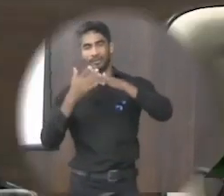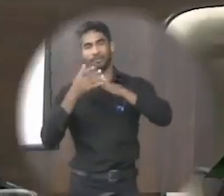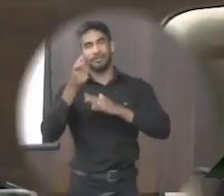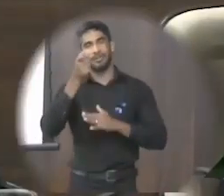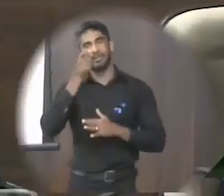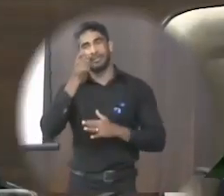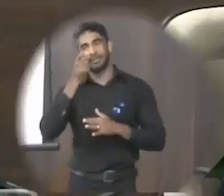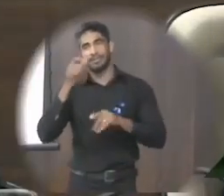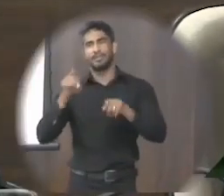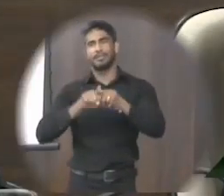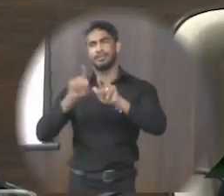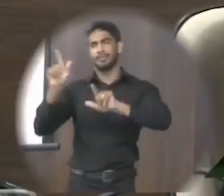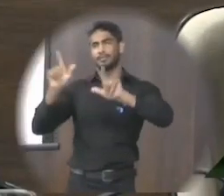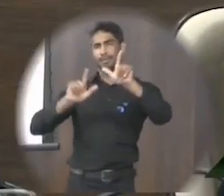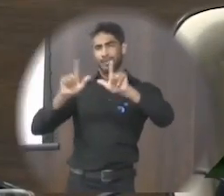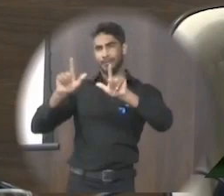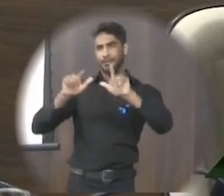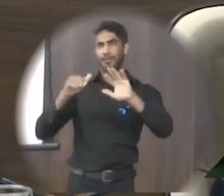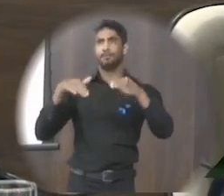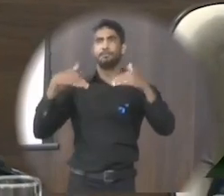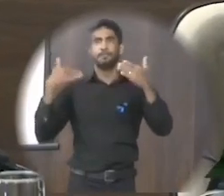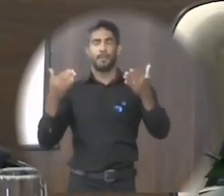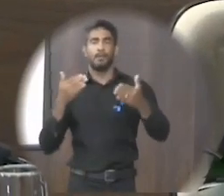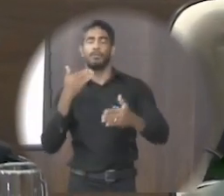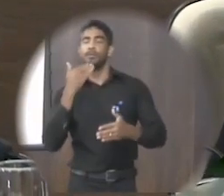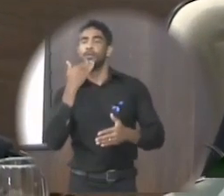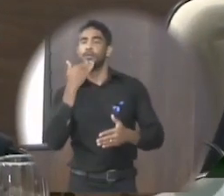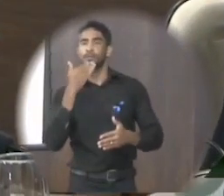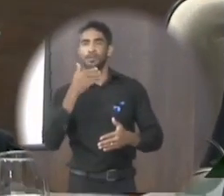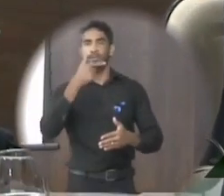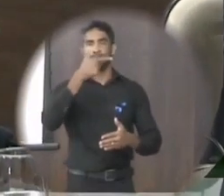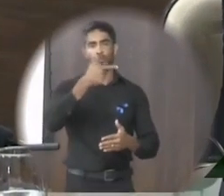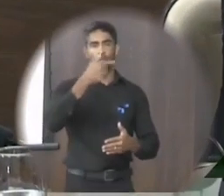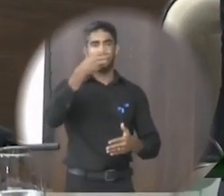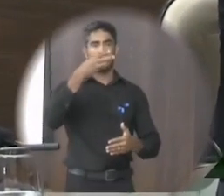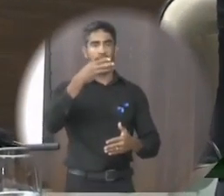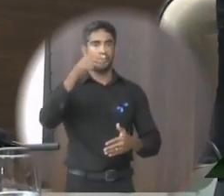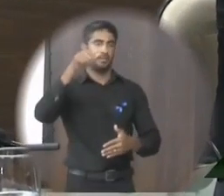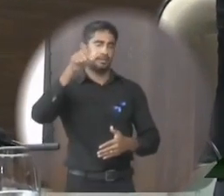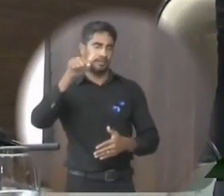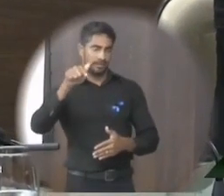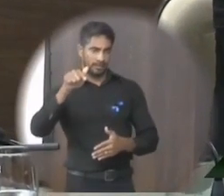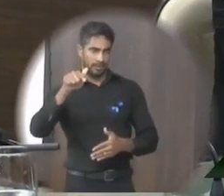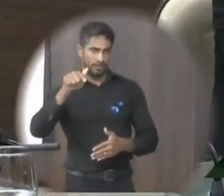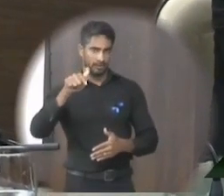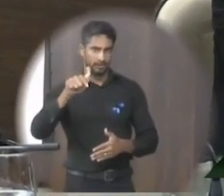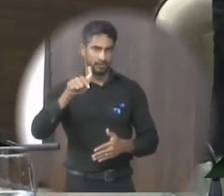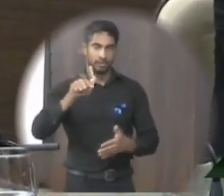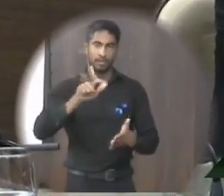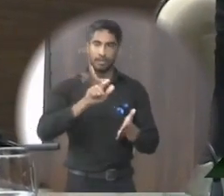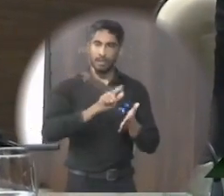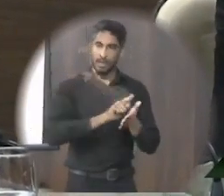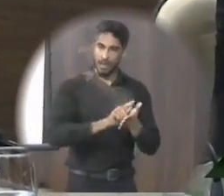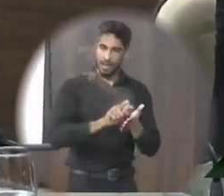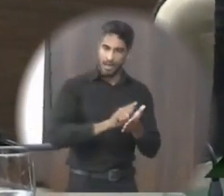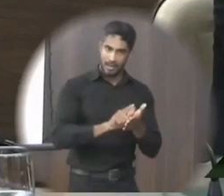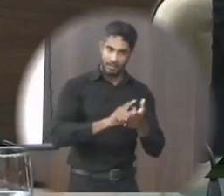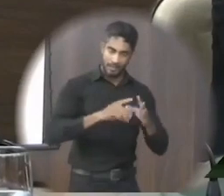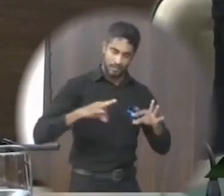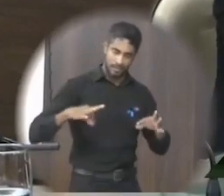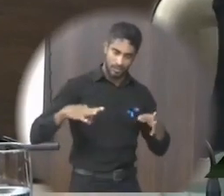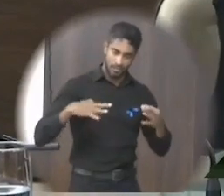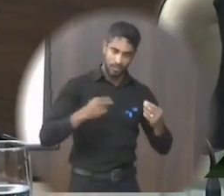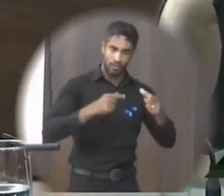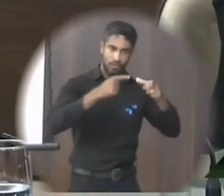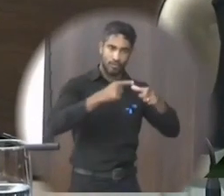TV. Primeiro, o primeiro requerimento, 237 meu, a limpeza de todo o bairro Nova Esperança.